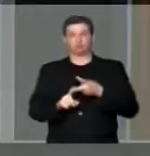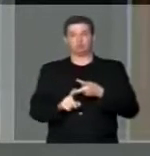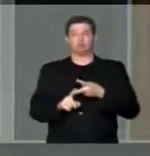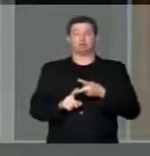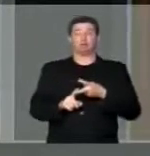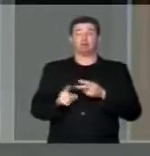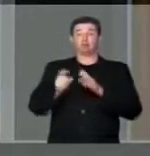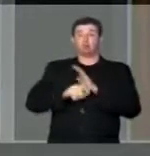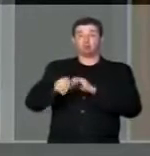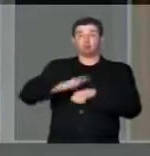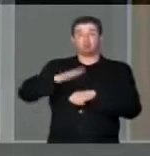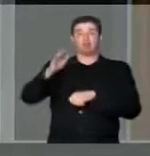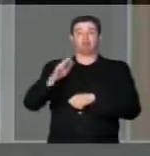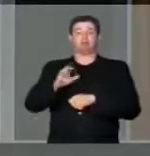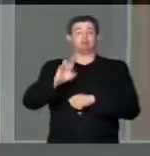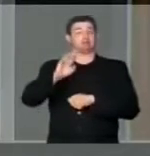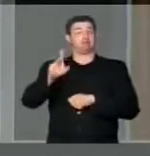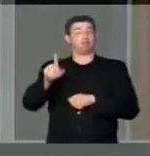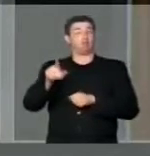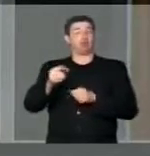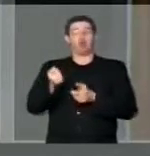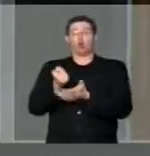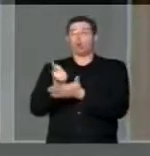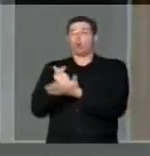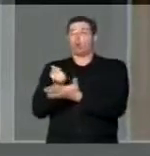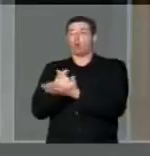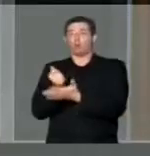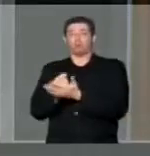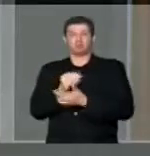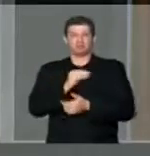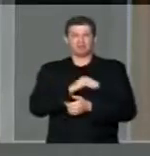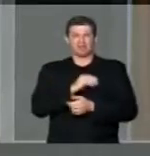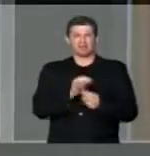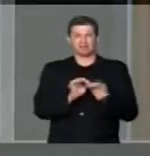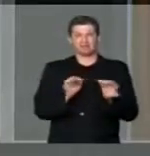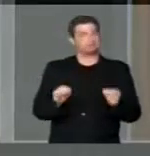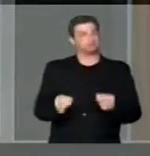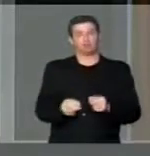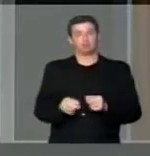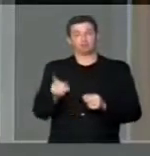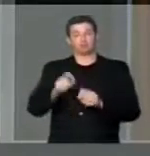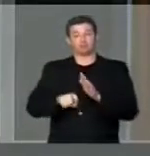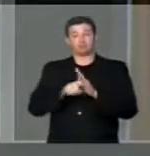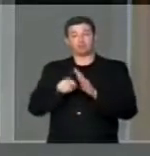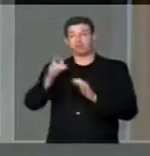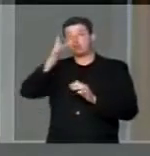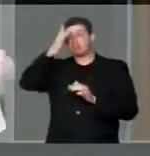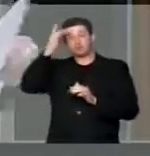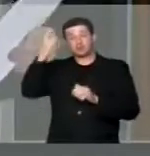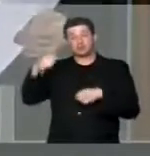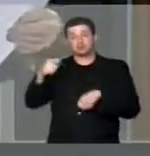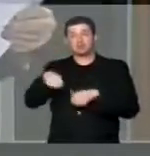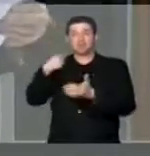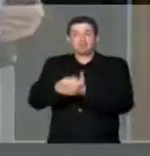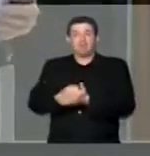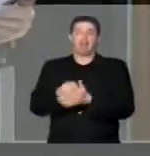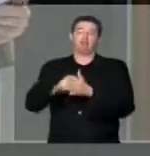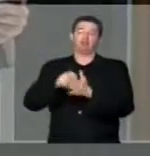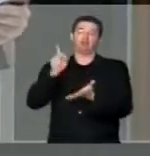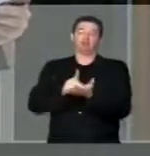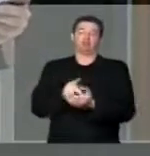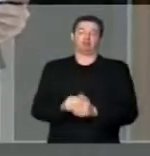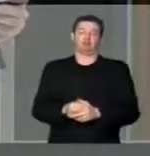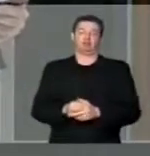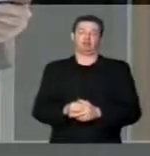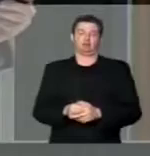tributar não o consumo e a renda assalariada, mas para tributar aqueles que precisam pagar imposto no nosso